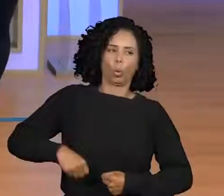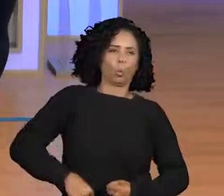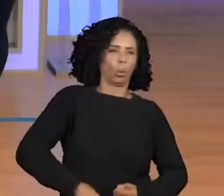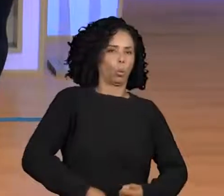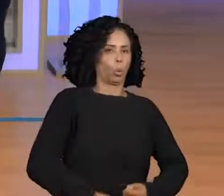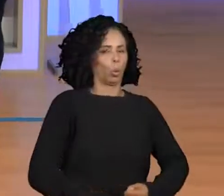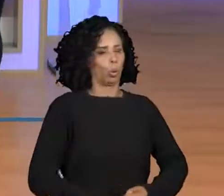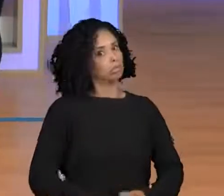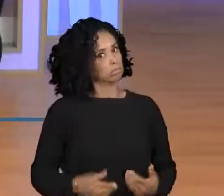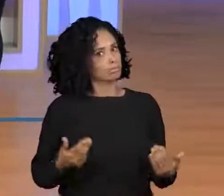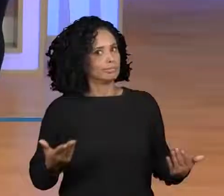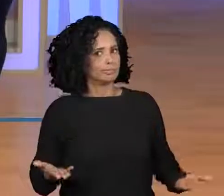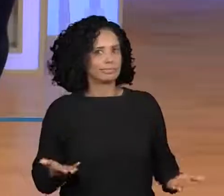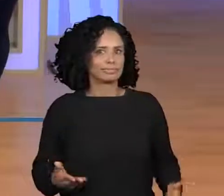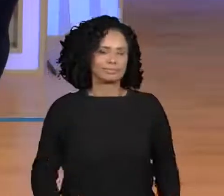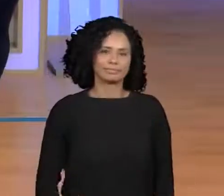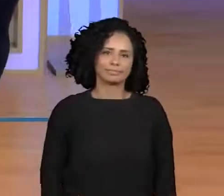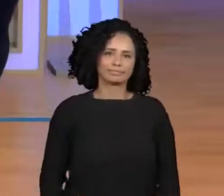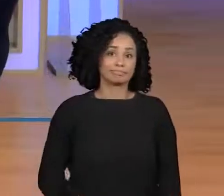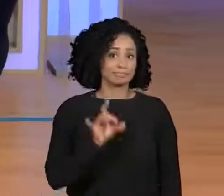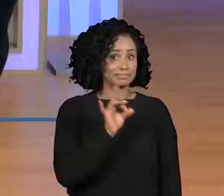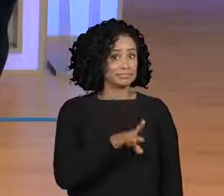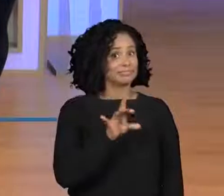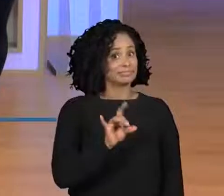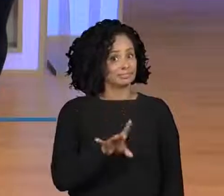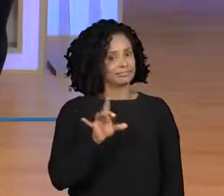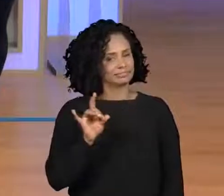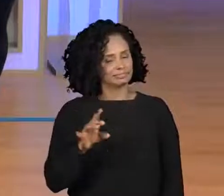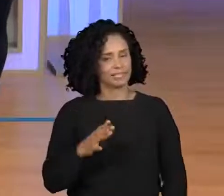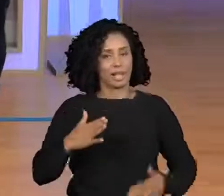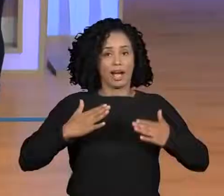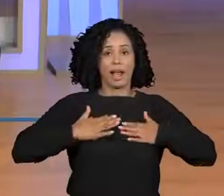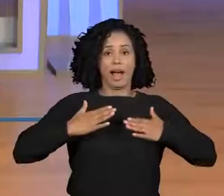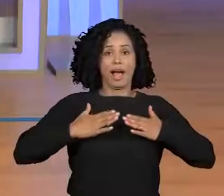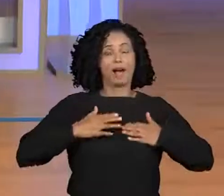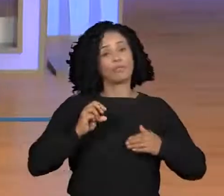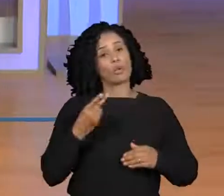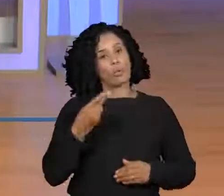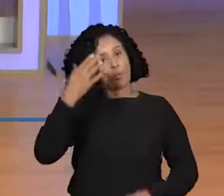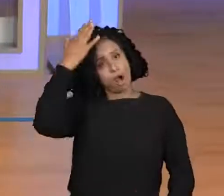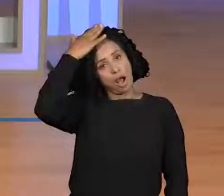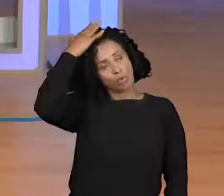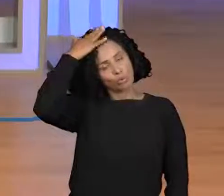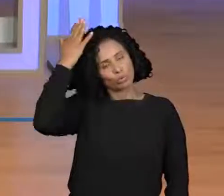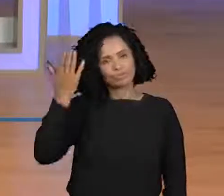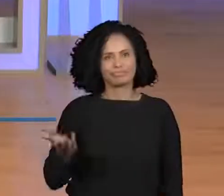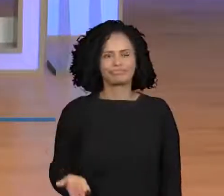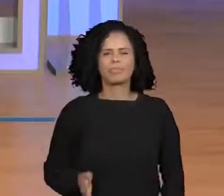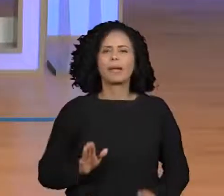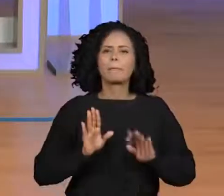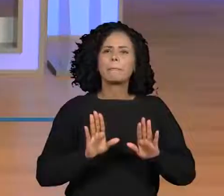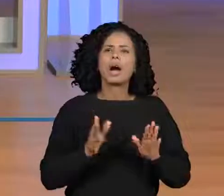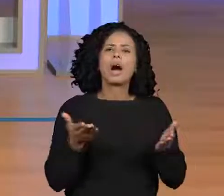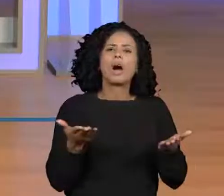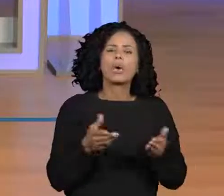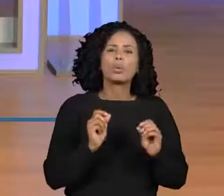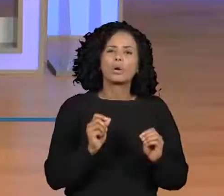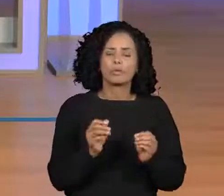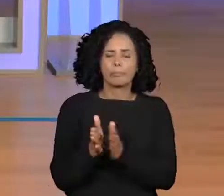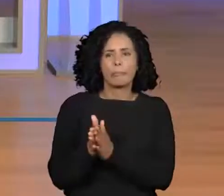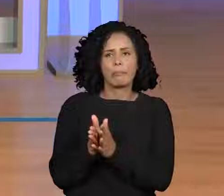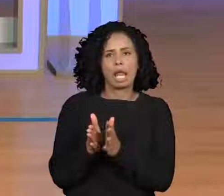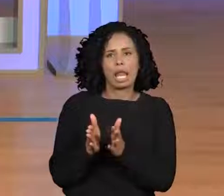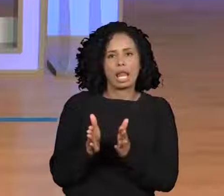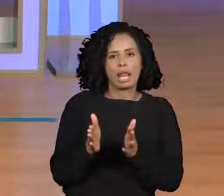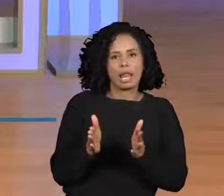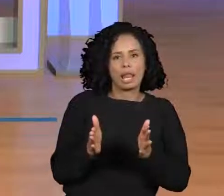parâmetros. E o que a gente estava vendo agora? Duração. Duração, simples. É o tempo que dura a